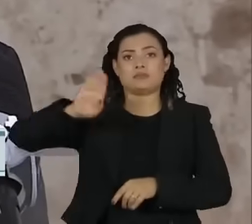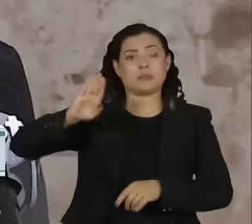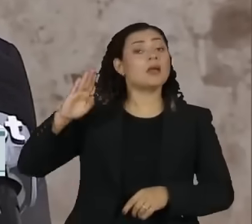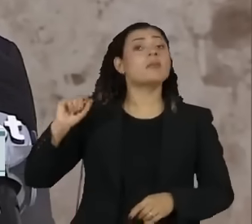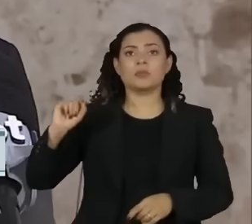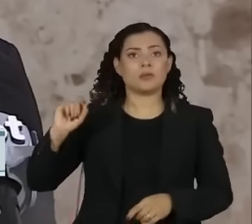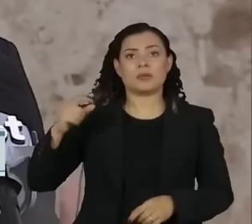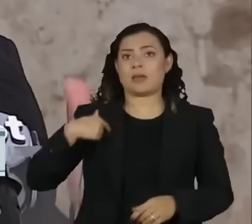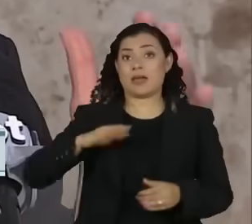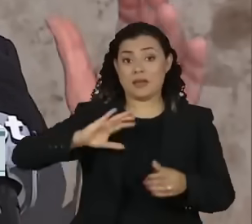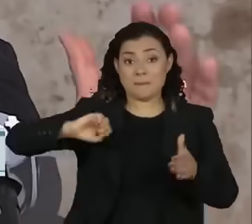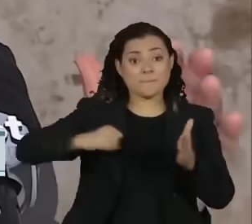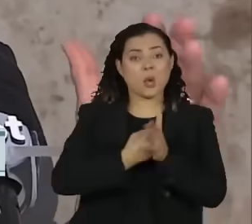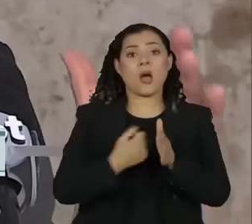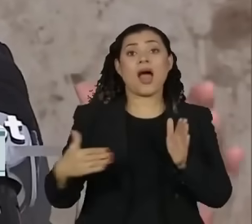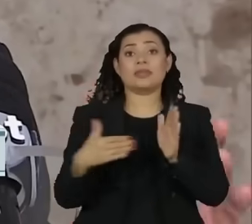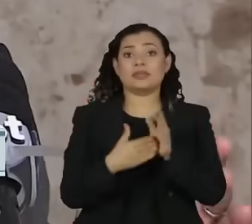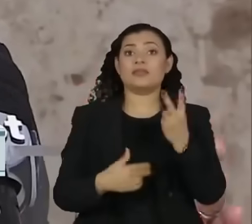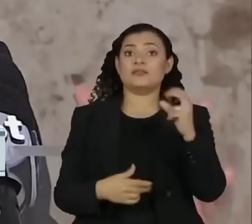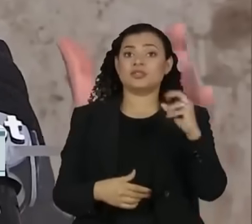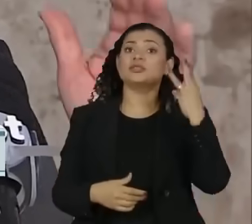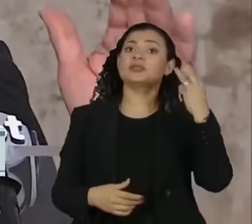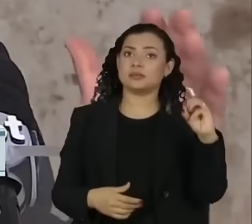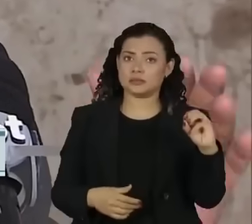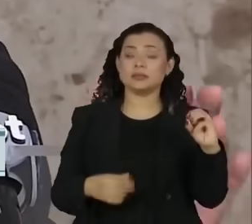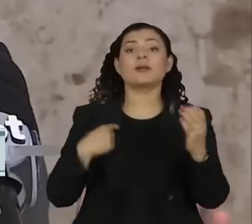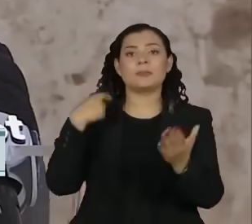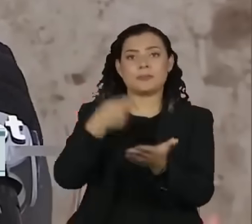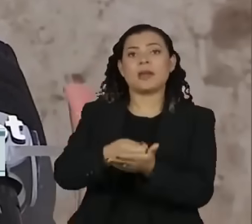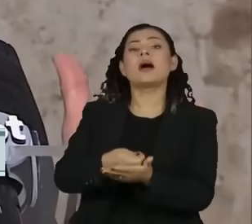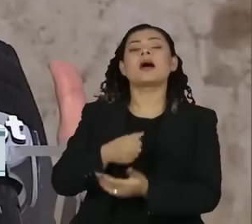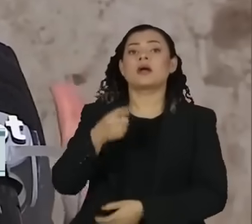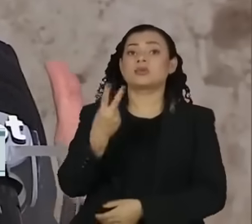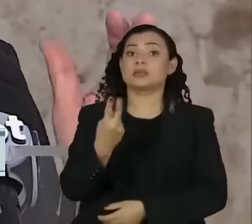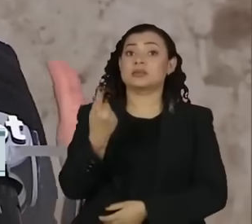eleições até 2030 e terá que pagar R$ 212 mil.